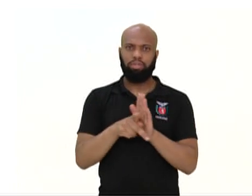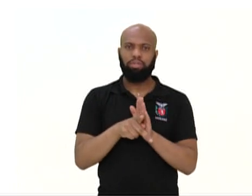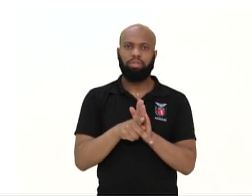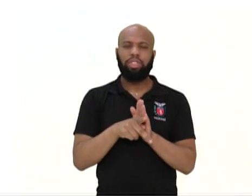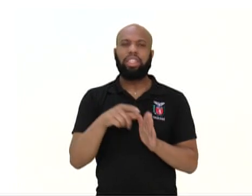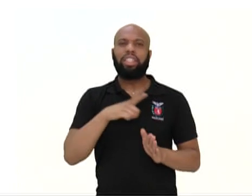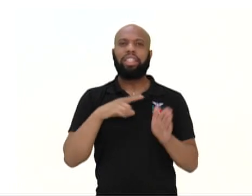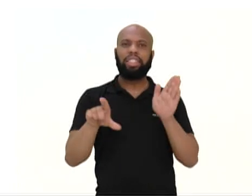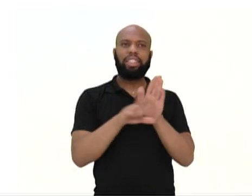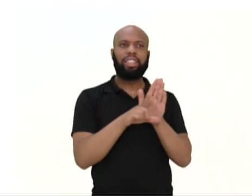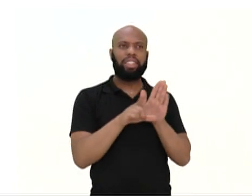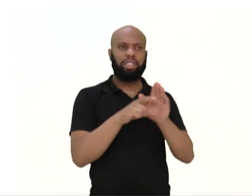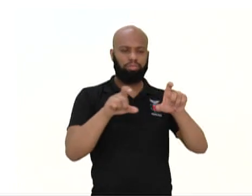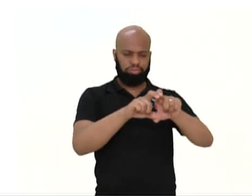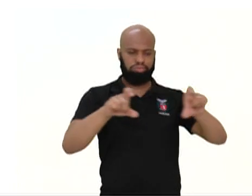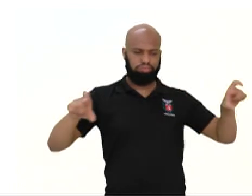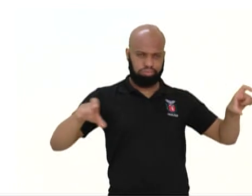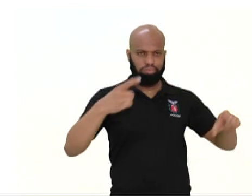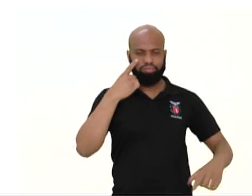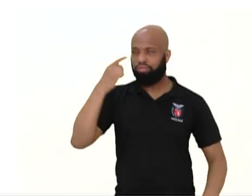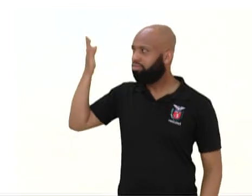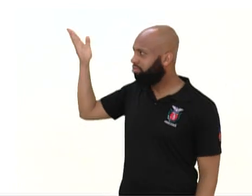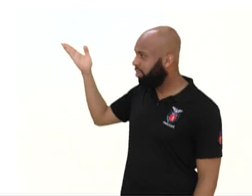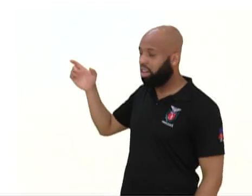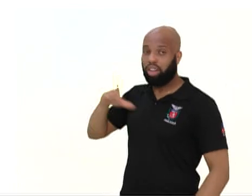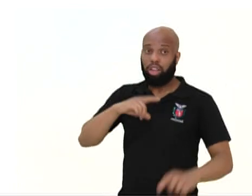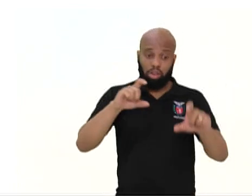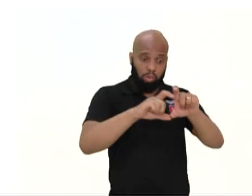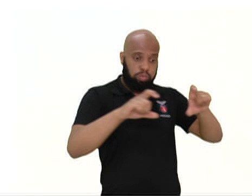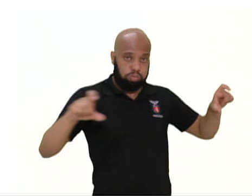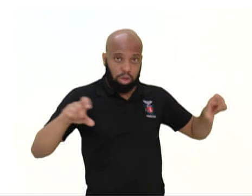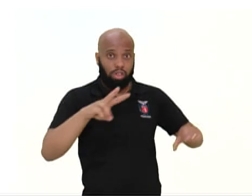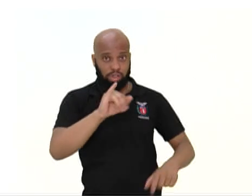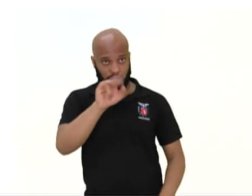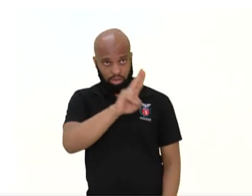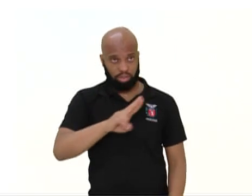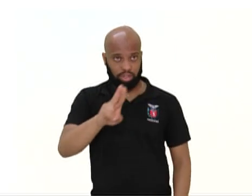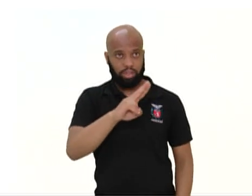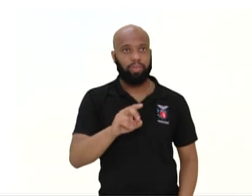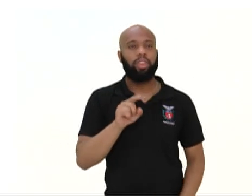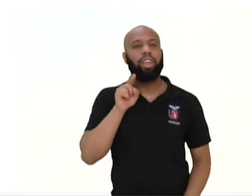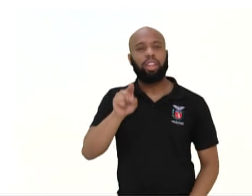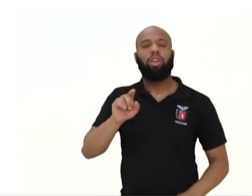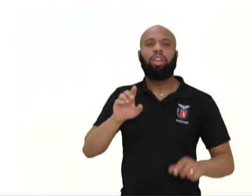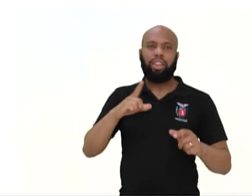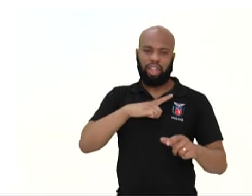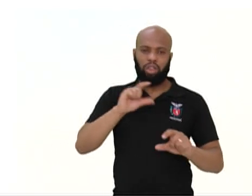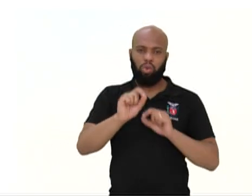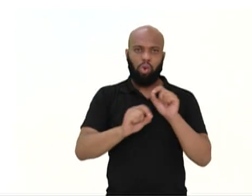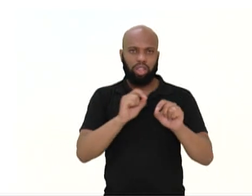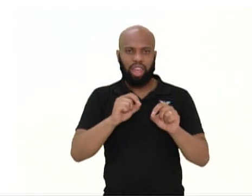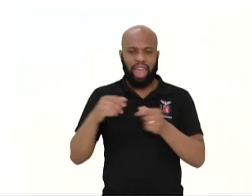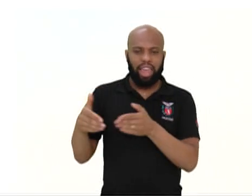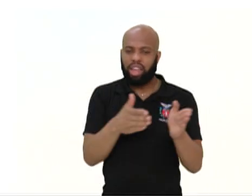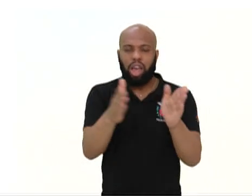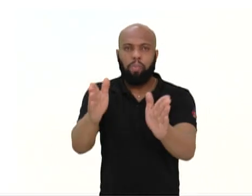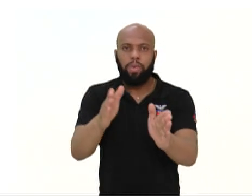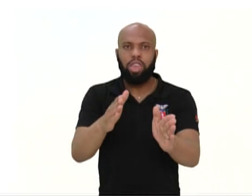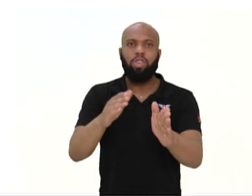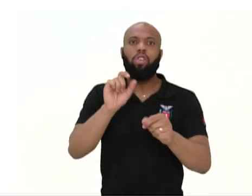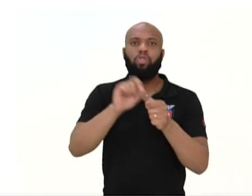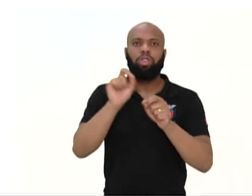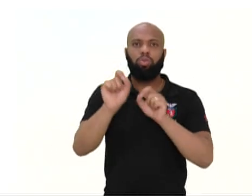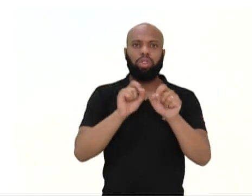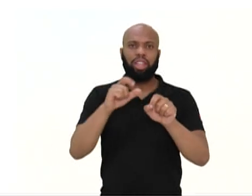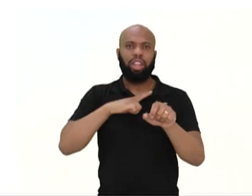pela lei y igual a menos 1/3 x ao quadrado mais 7/3 x menos 2. Essa trajetória é interrompida quando o